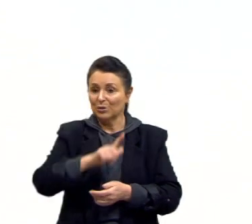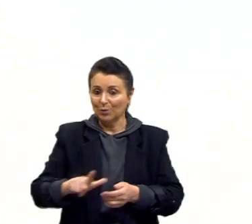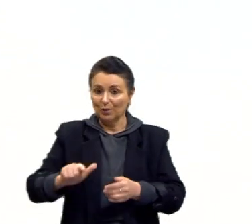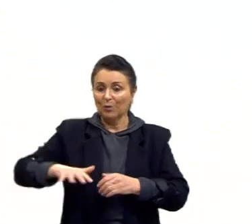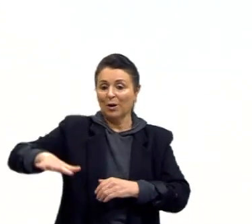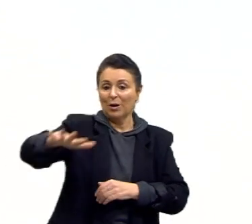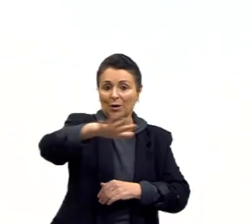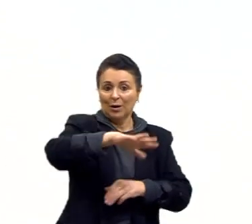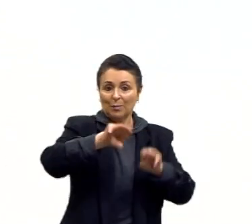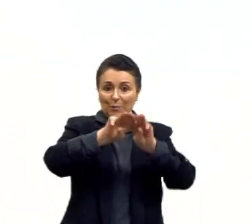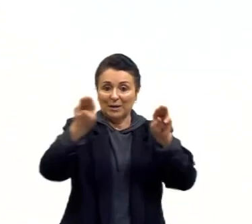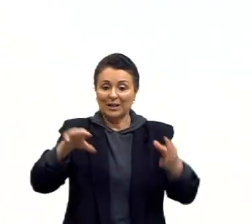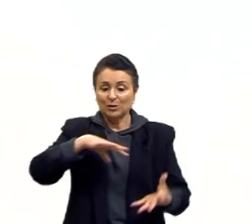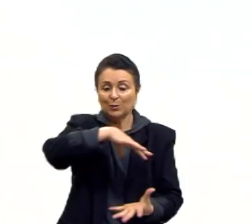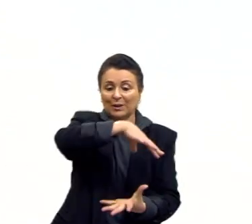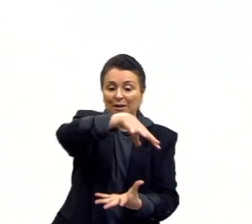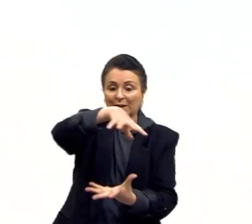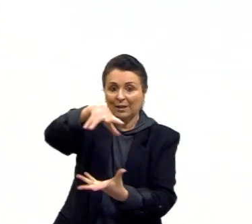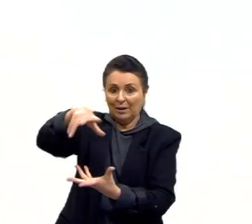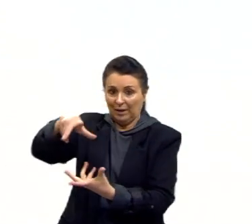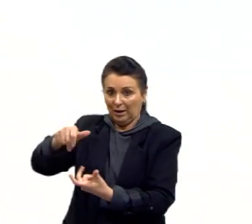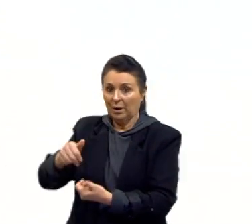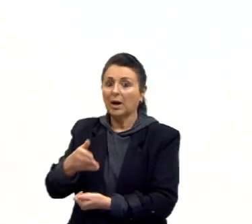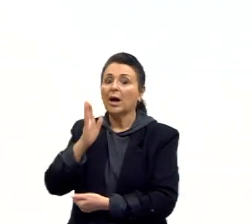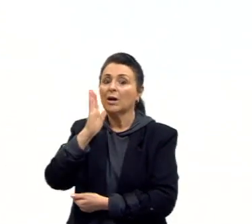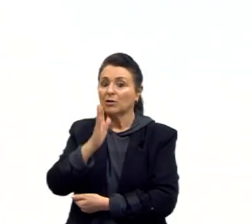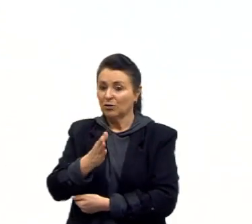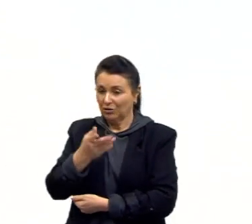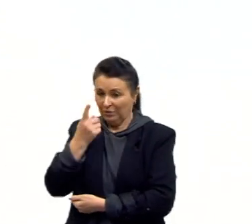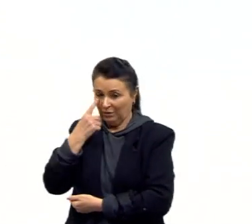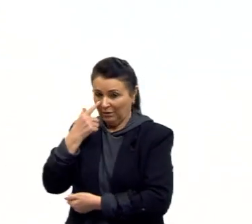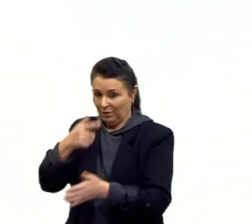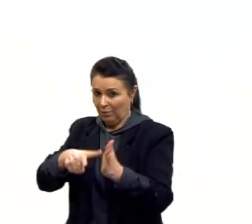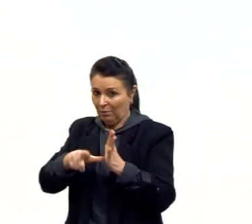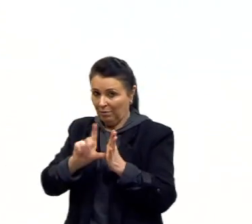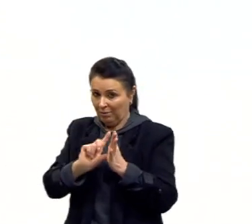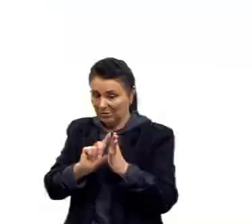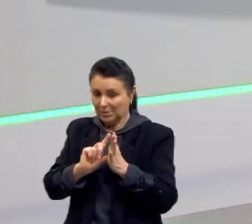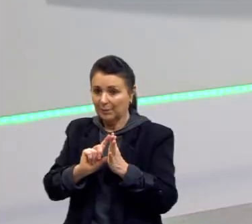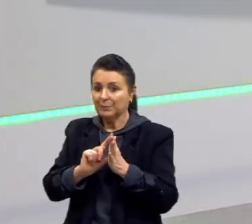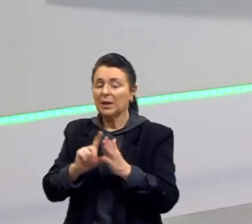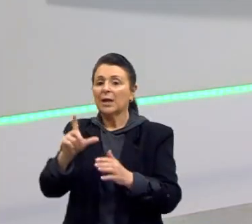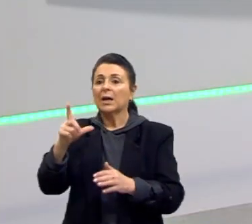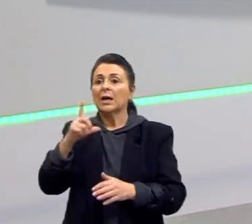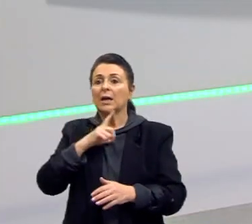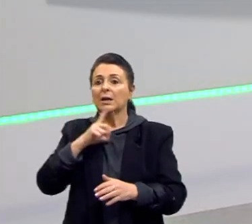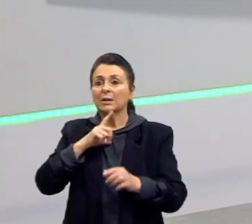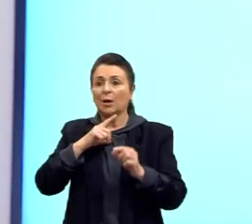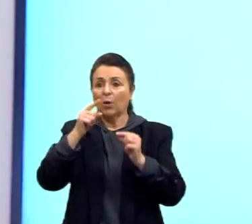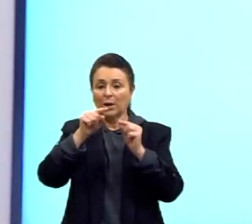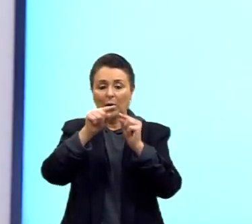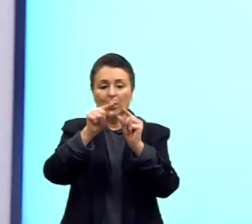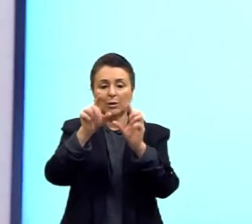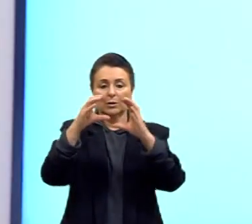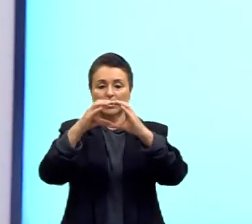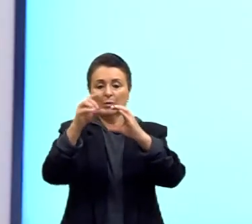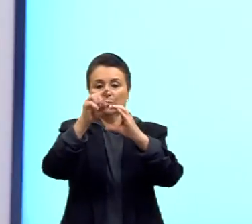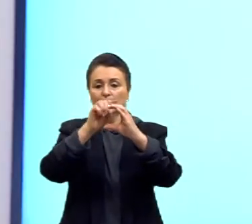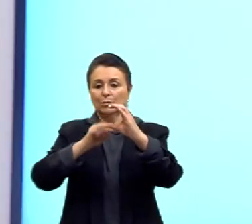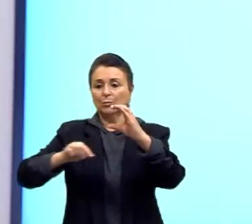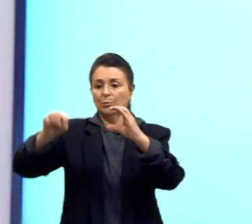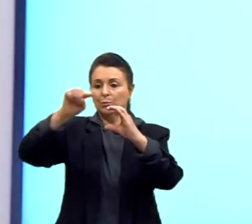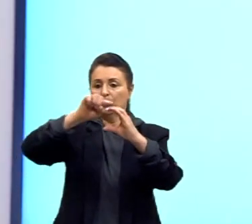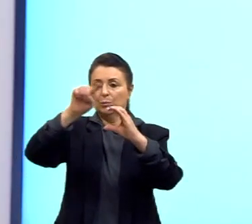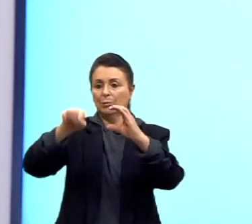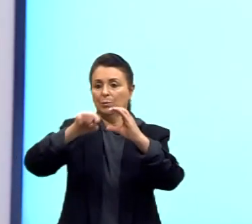questão do campo magnético da terra né que a gente já deu uma olhadinha antes ele ele se comporta Então dessa forma é o mesmo desenho que a